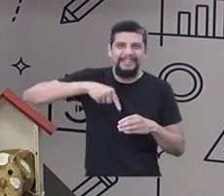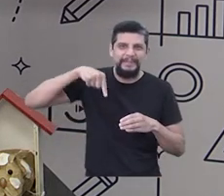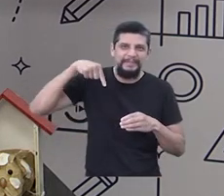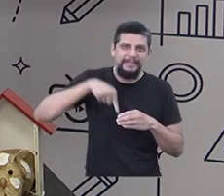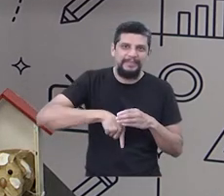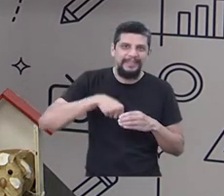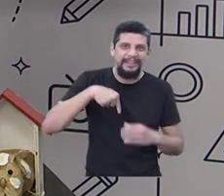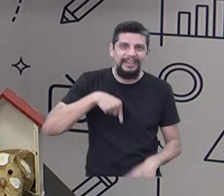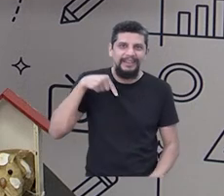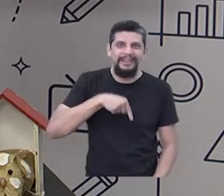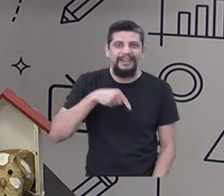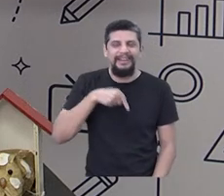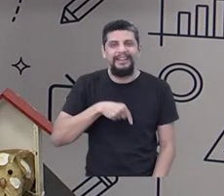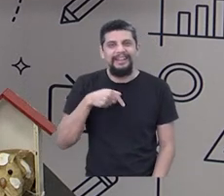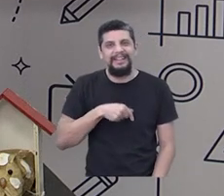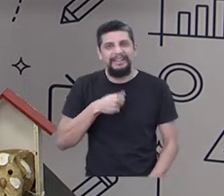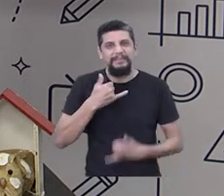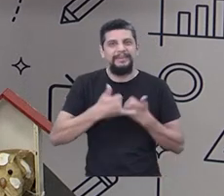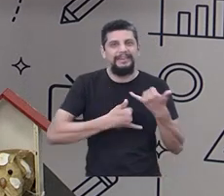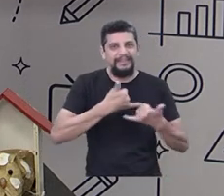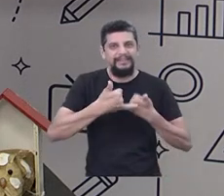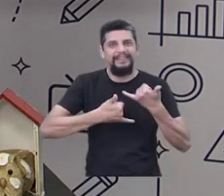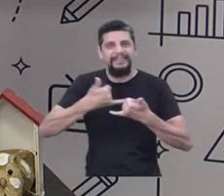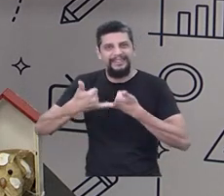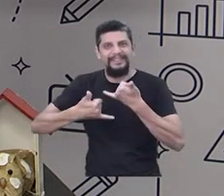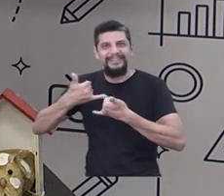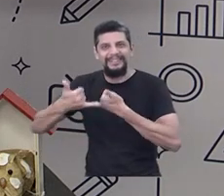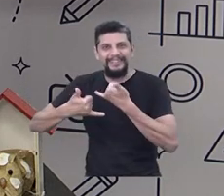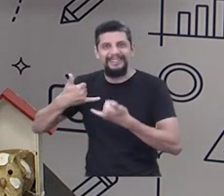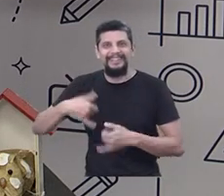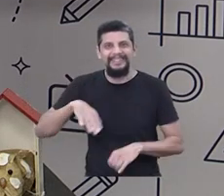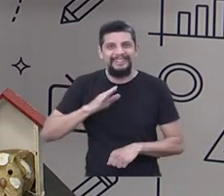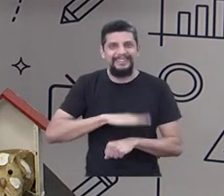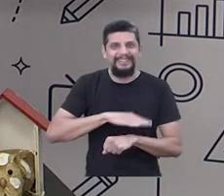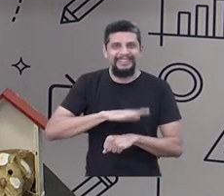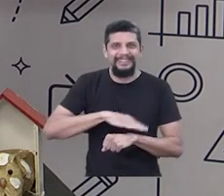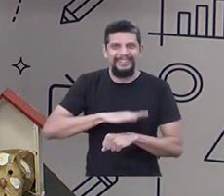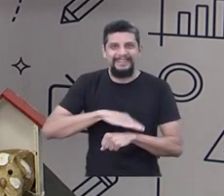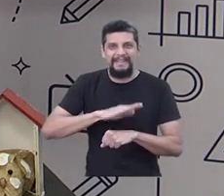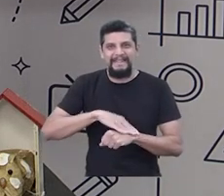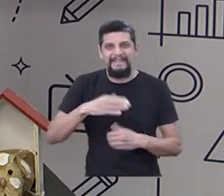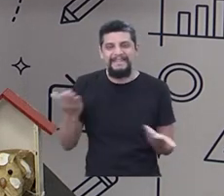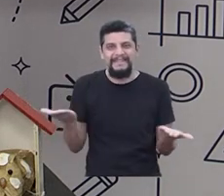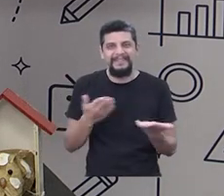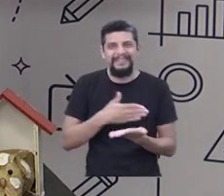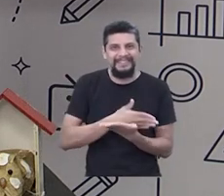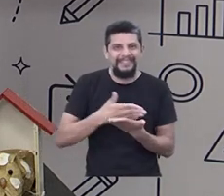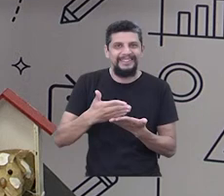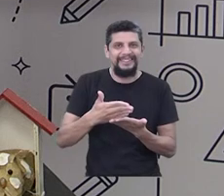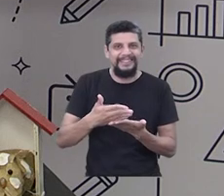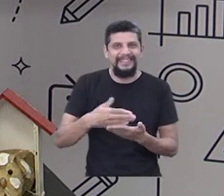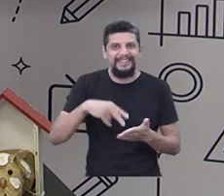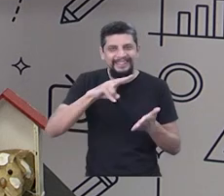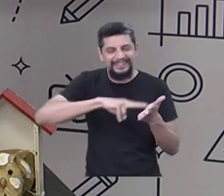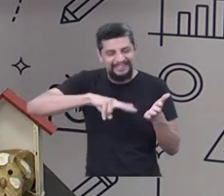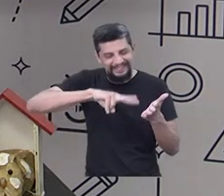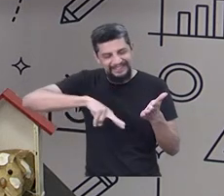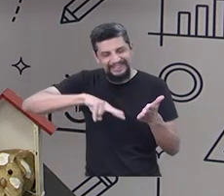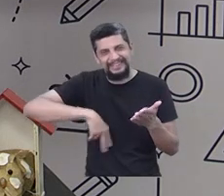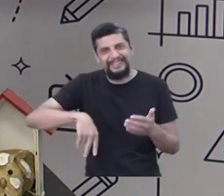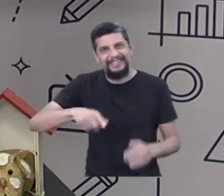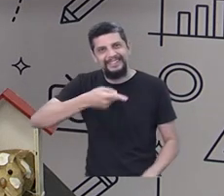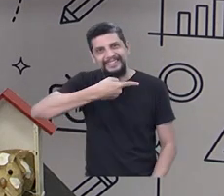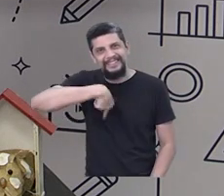é nessa onda, e é nesse momento nosso que a gente vai iniciar a leitura